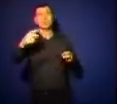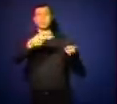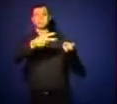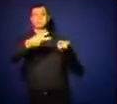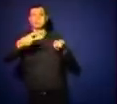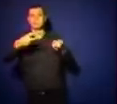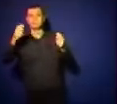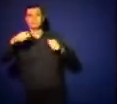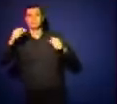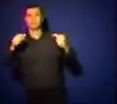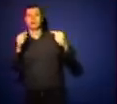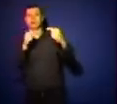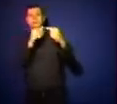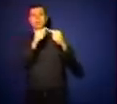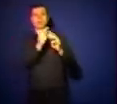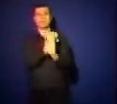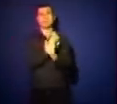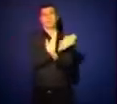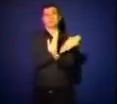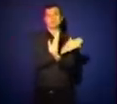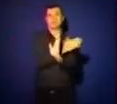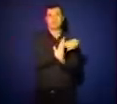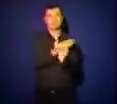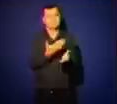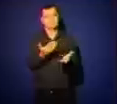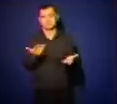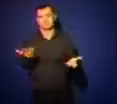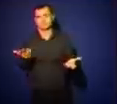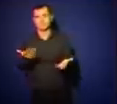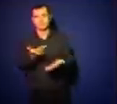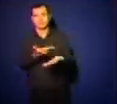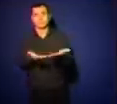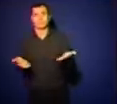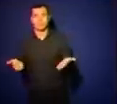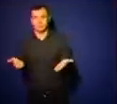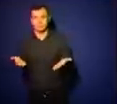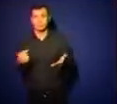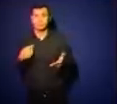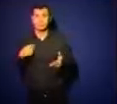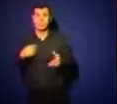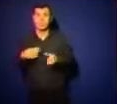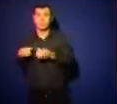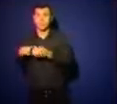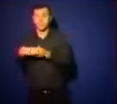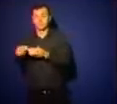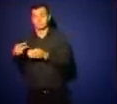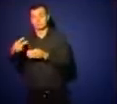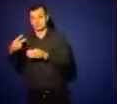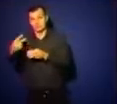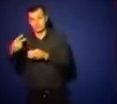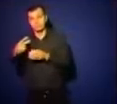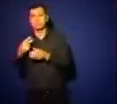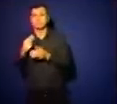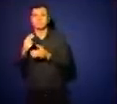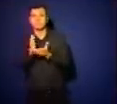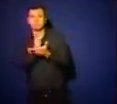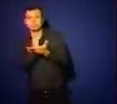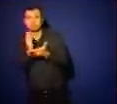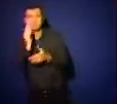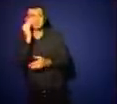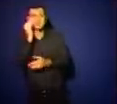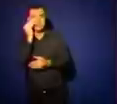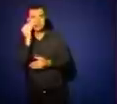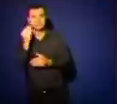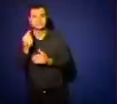relacionamento antigo Então você só não só você não ganha folga como perde eu me sinto nesse segundo grupo a gente tem feito algumas simulações a gente tem